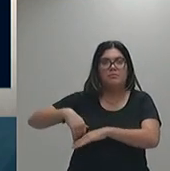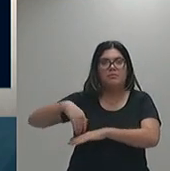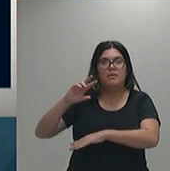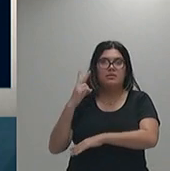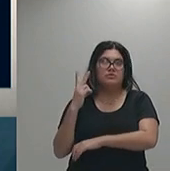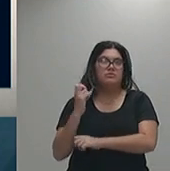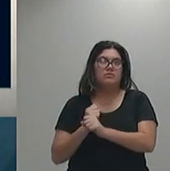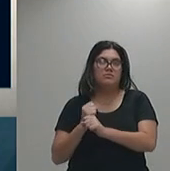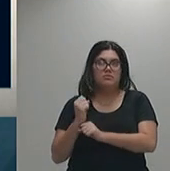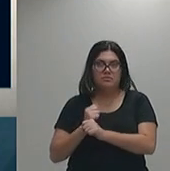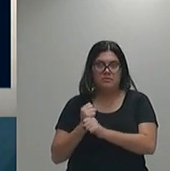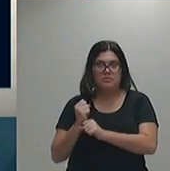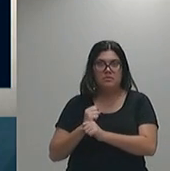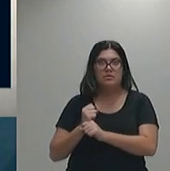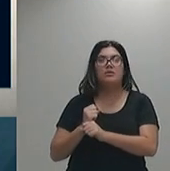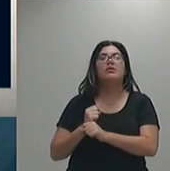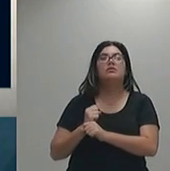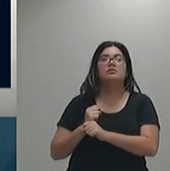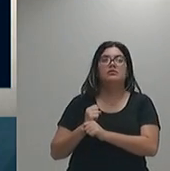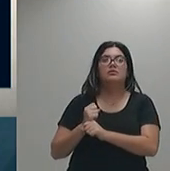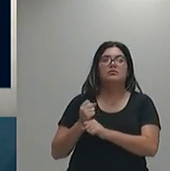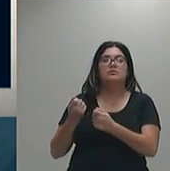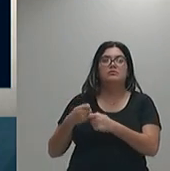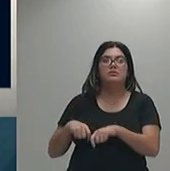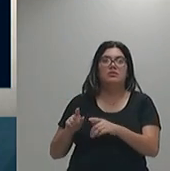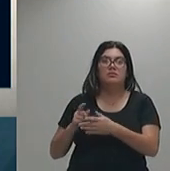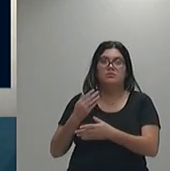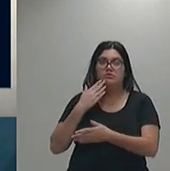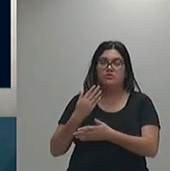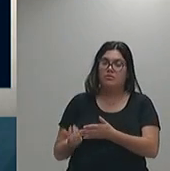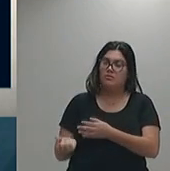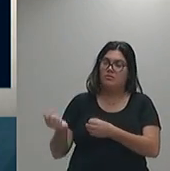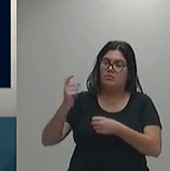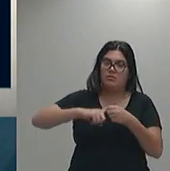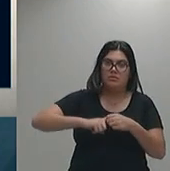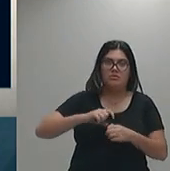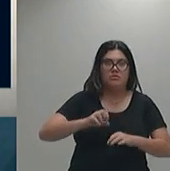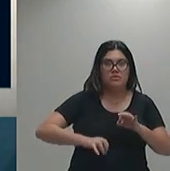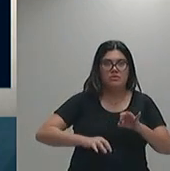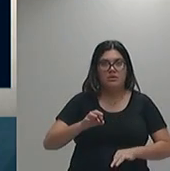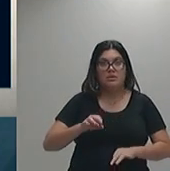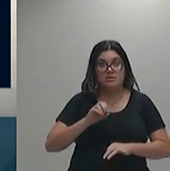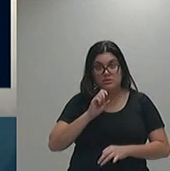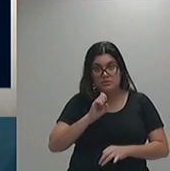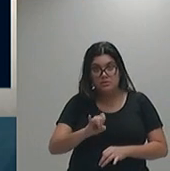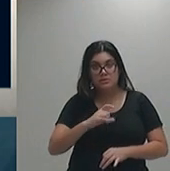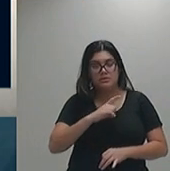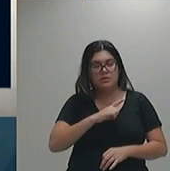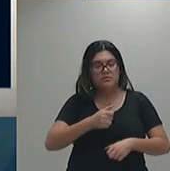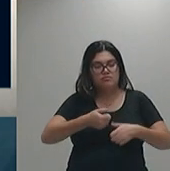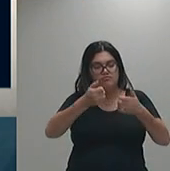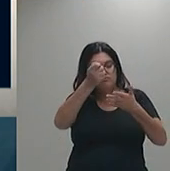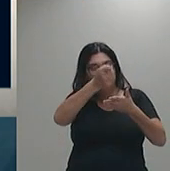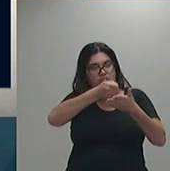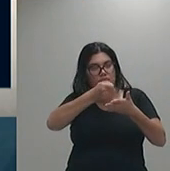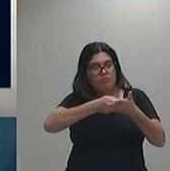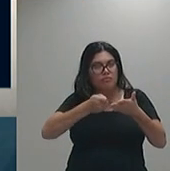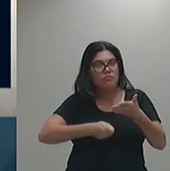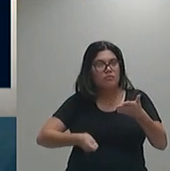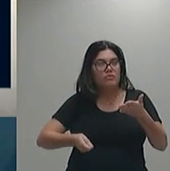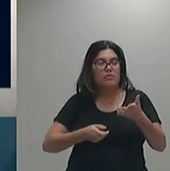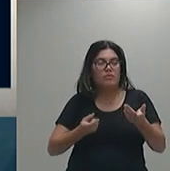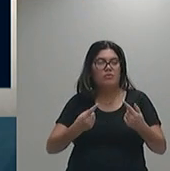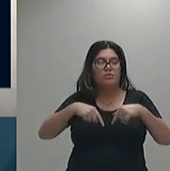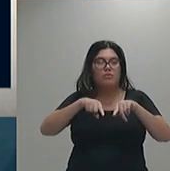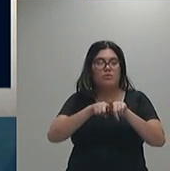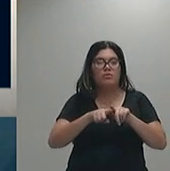é facultado requerer a recuperação judicial desde que esteja inscrito na junta comercial no momento